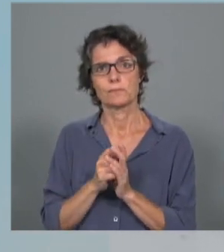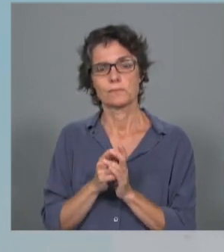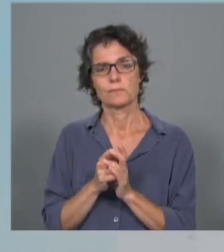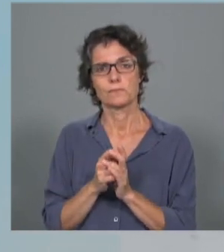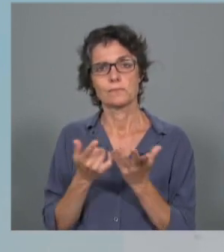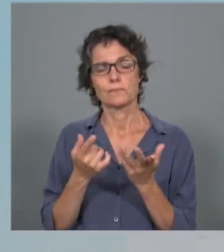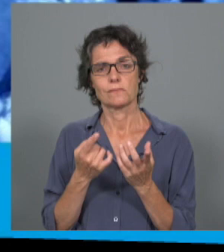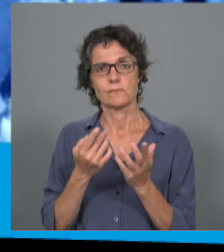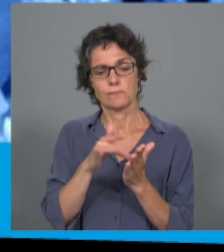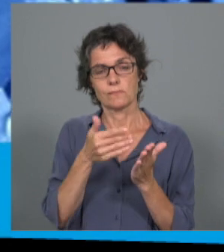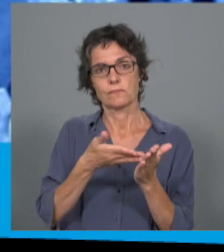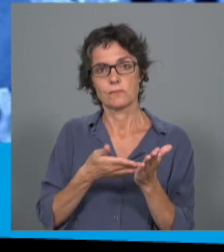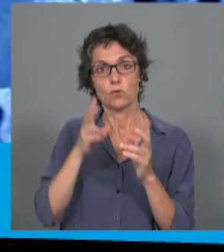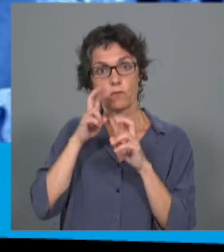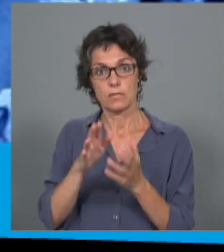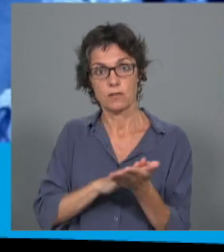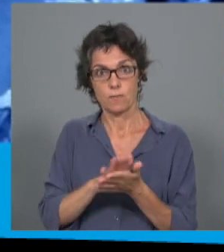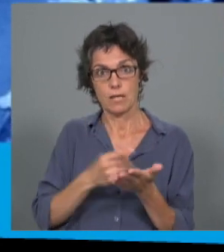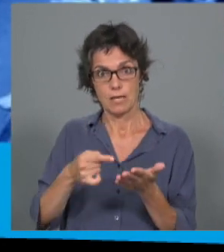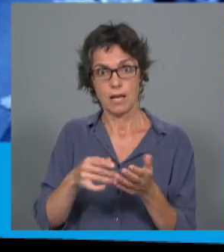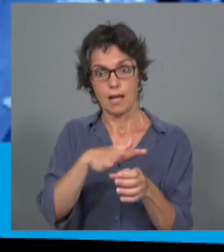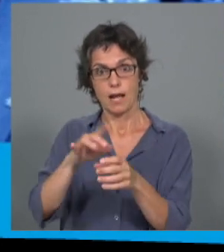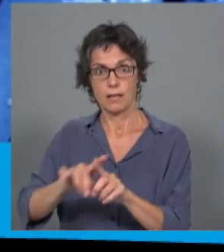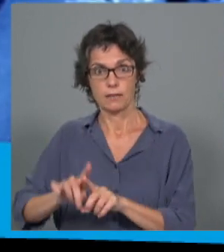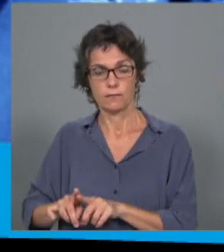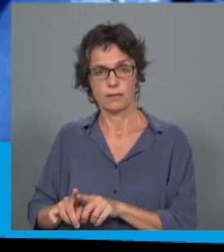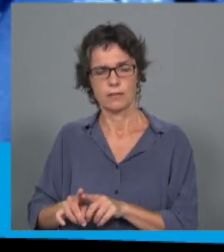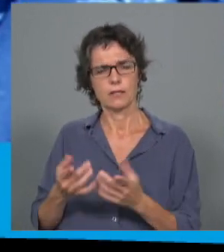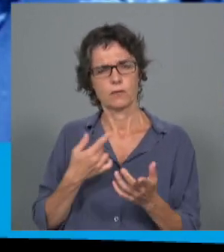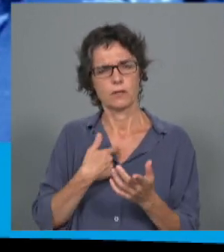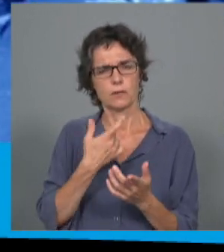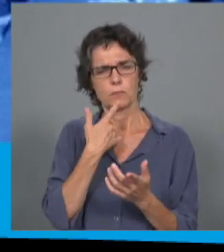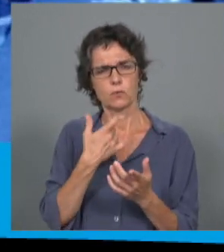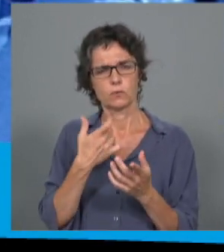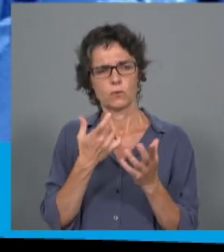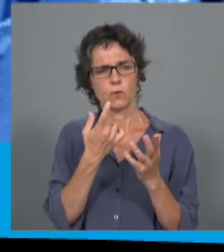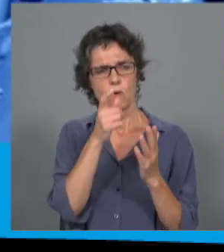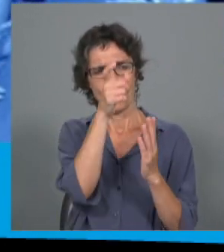Esta obra, a partir da investigação que aqui é feita nas diferentes áreas, que figura de São José emerge?